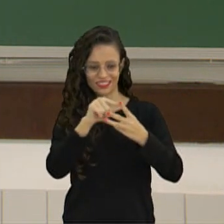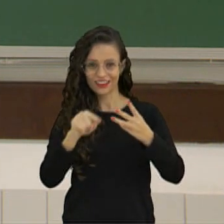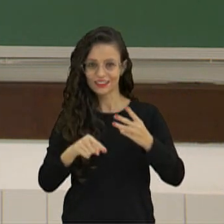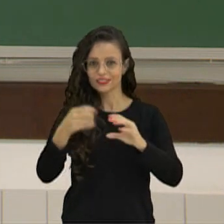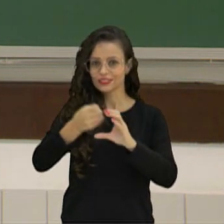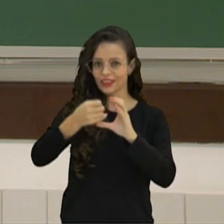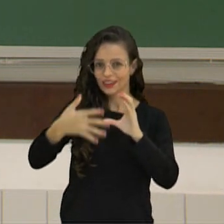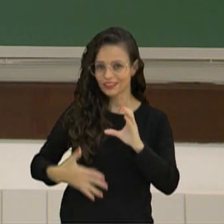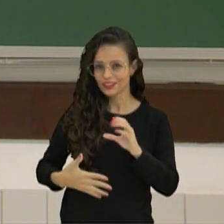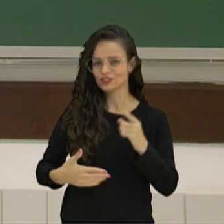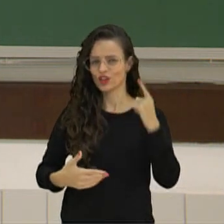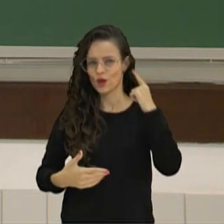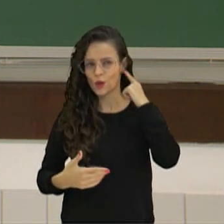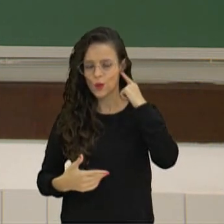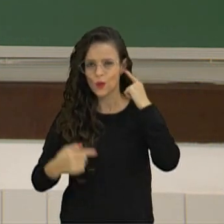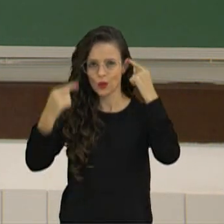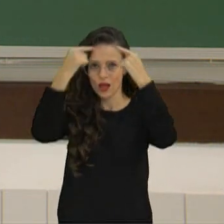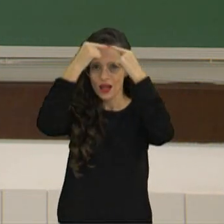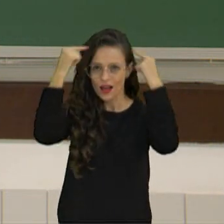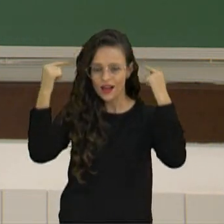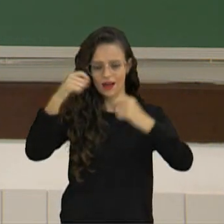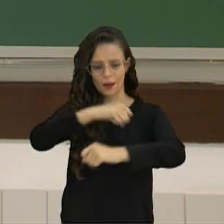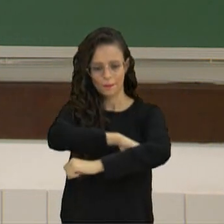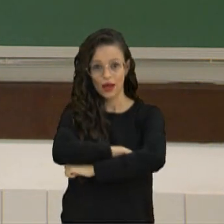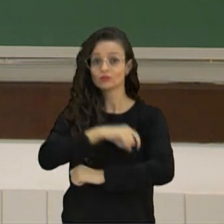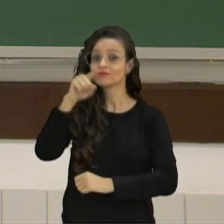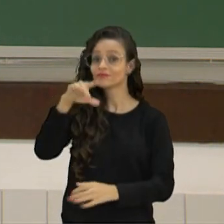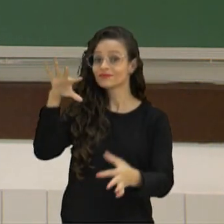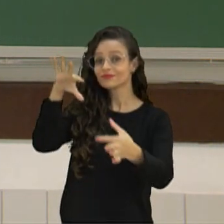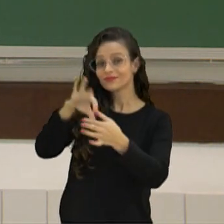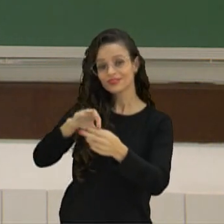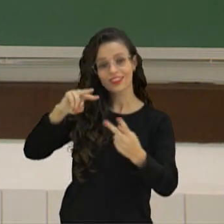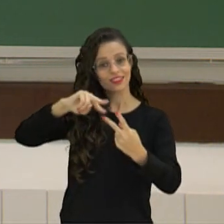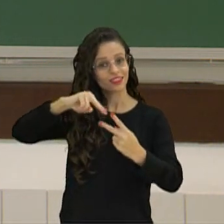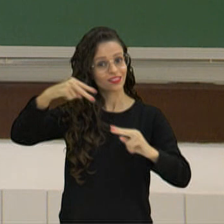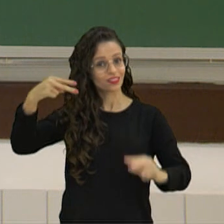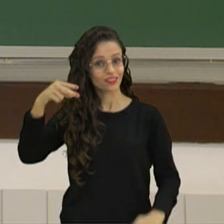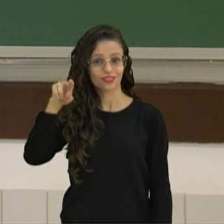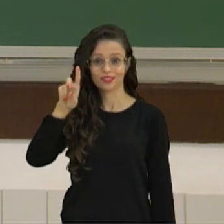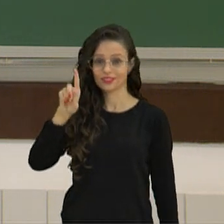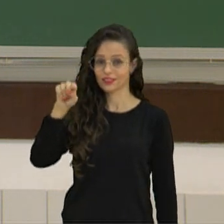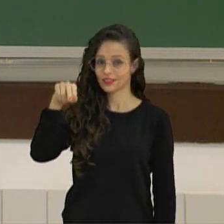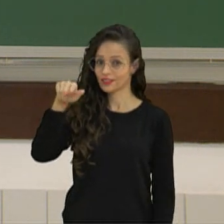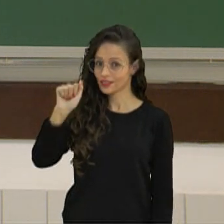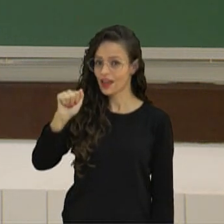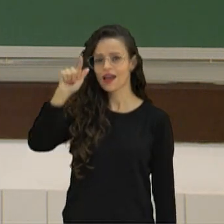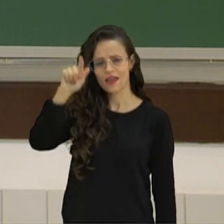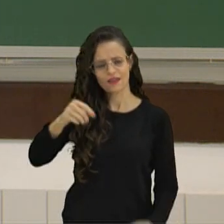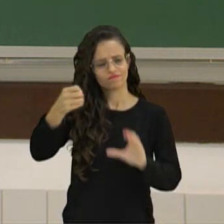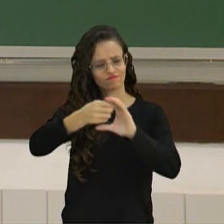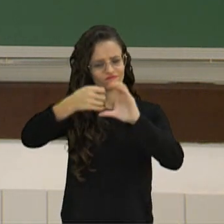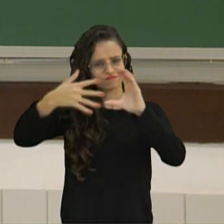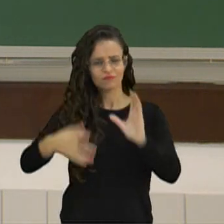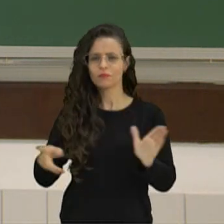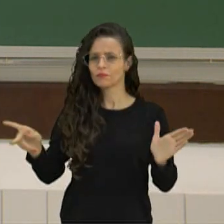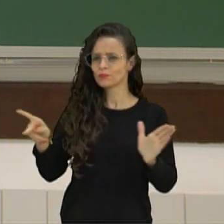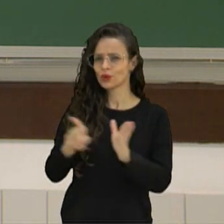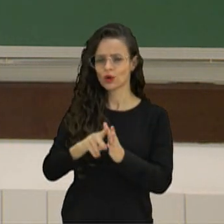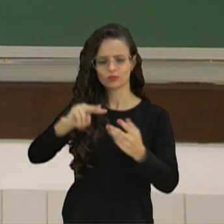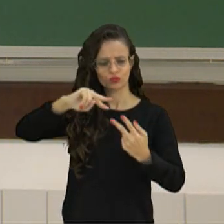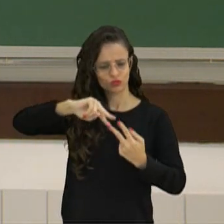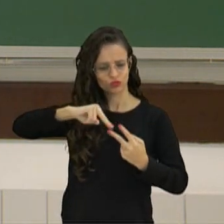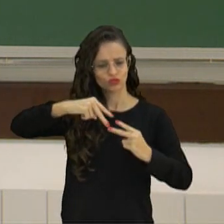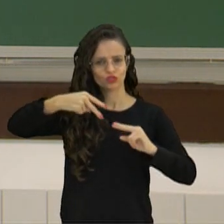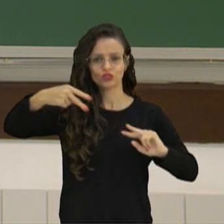características, estão relacionadas ao nosso DNA. São características genéticas, são características que